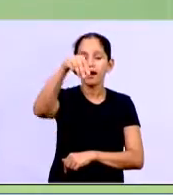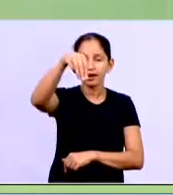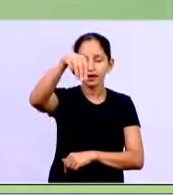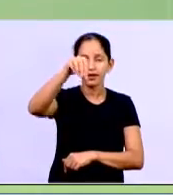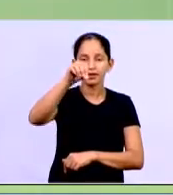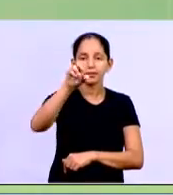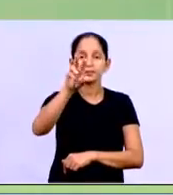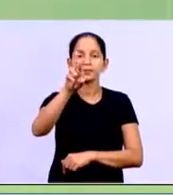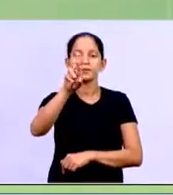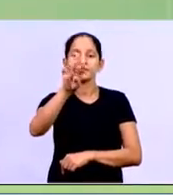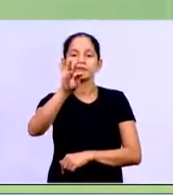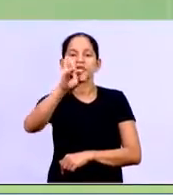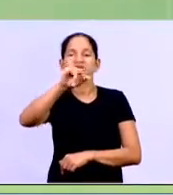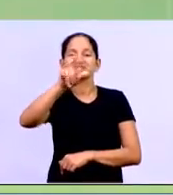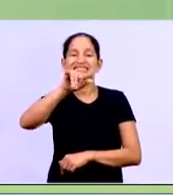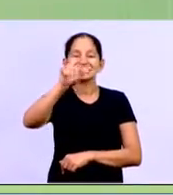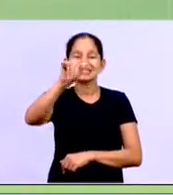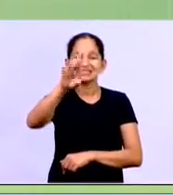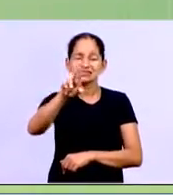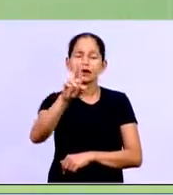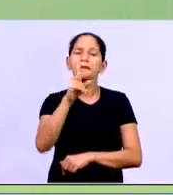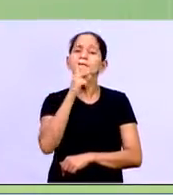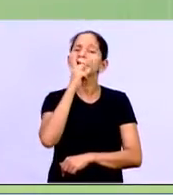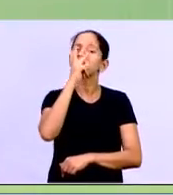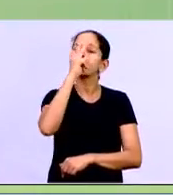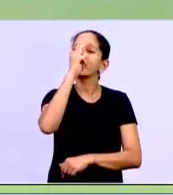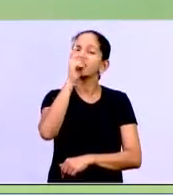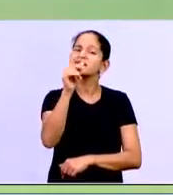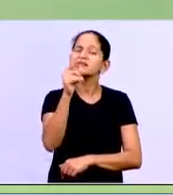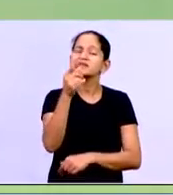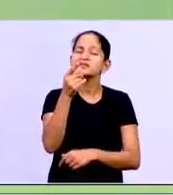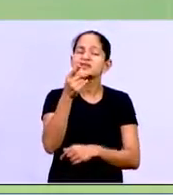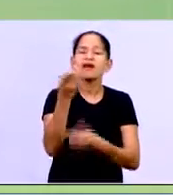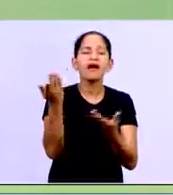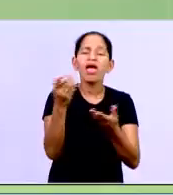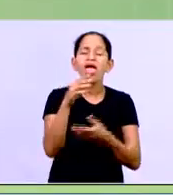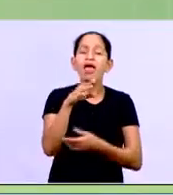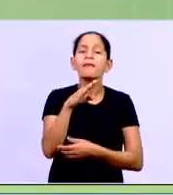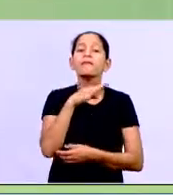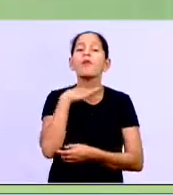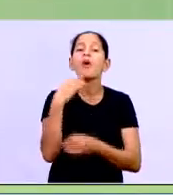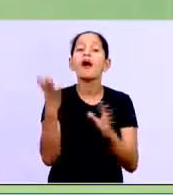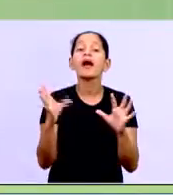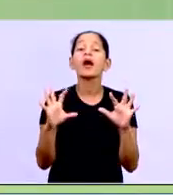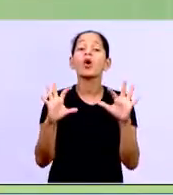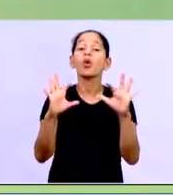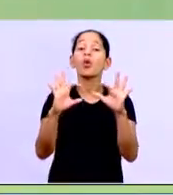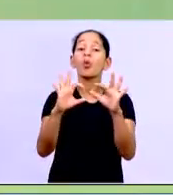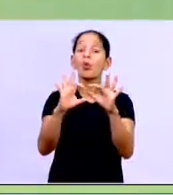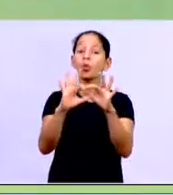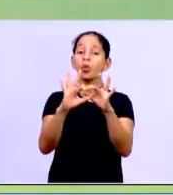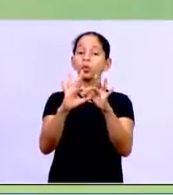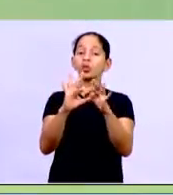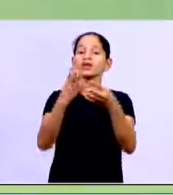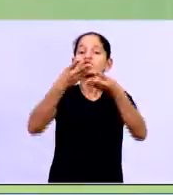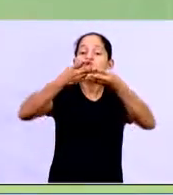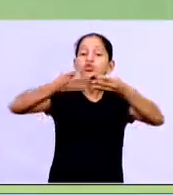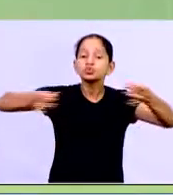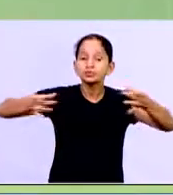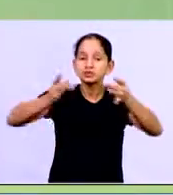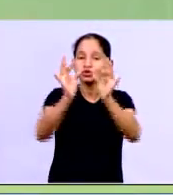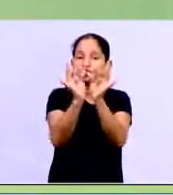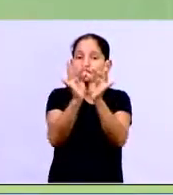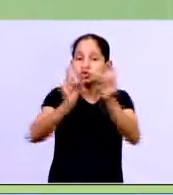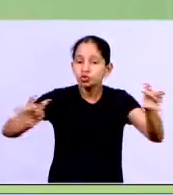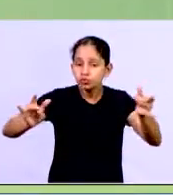amortizar, ou seja, tornar morrer, fazer com que algo morra ao pouco. Ou seja, fazer morrer uma determinada